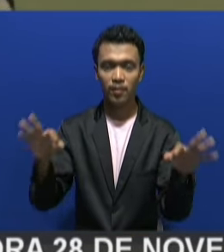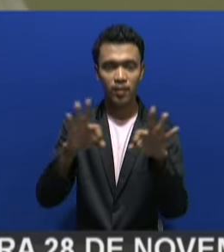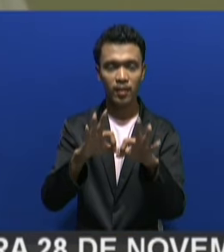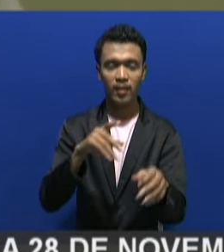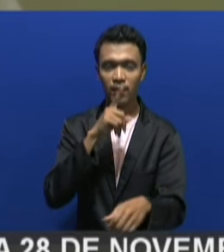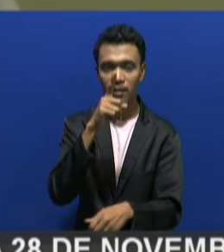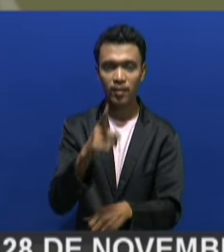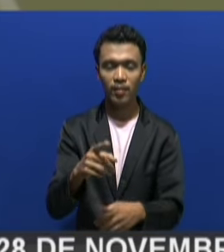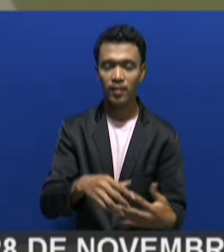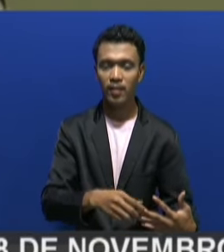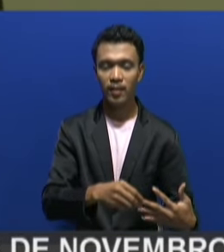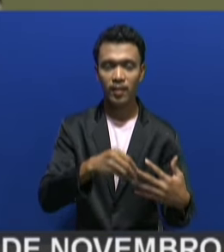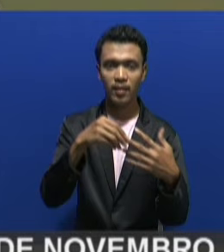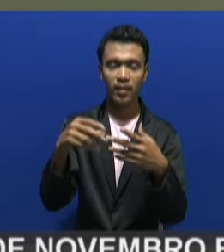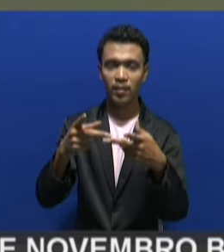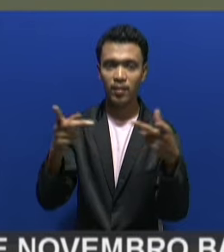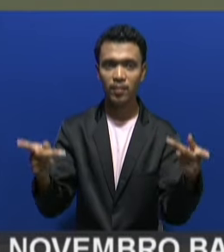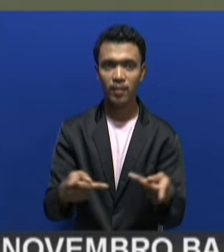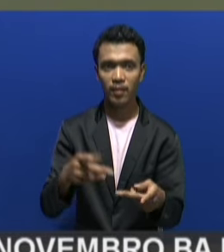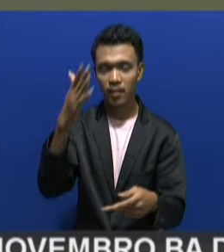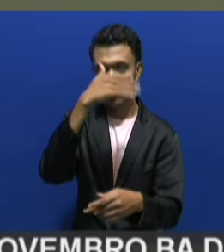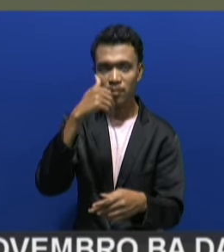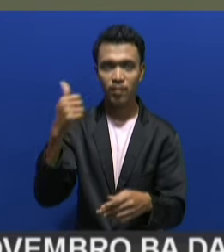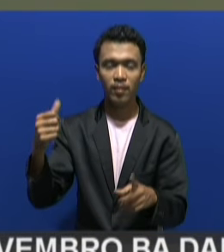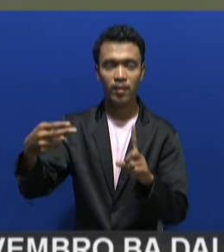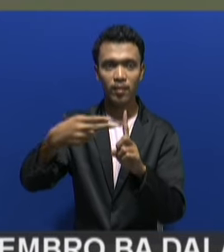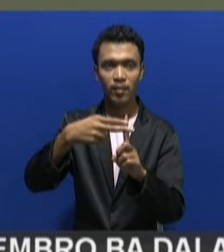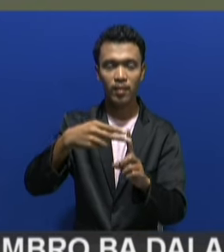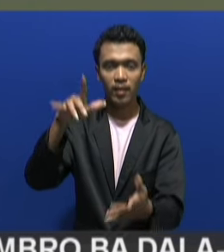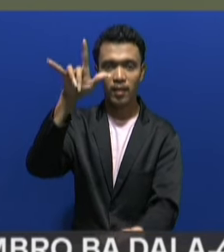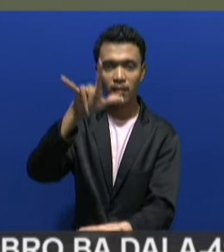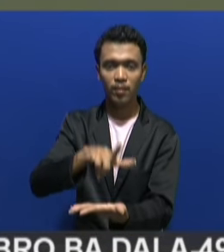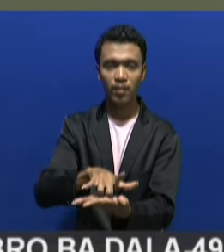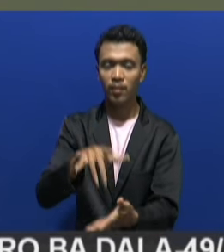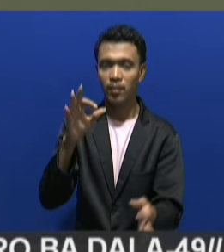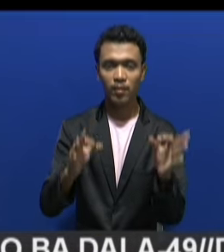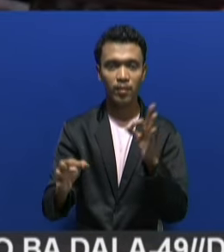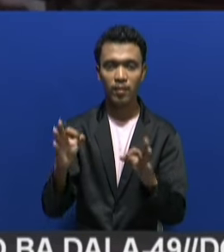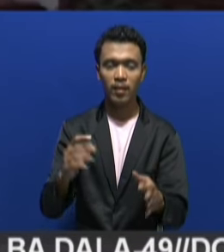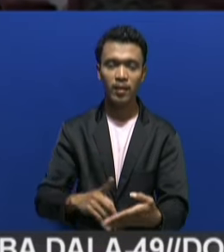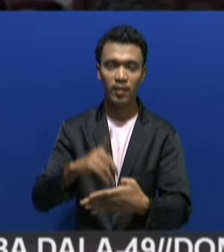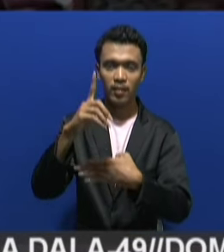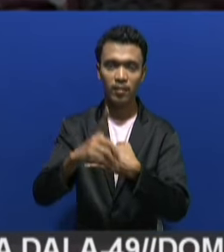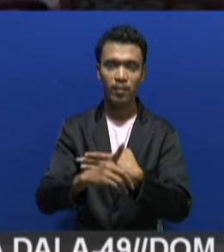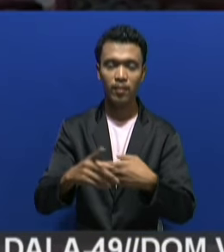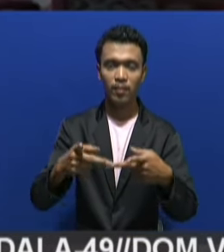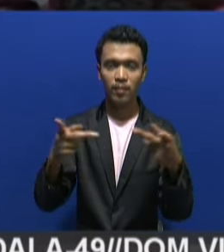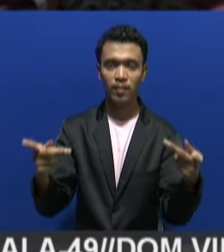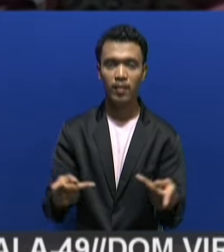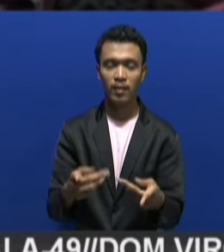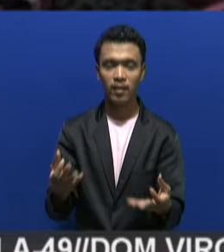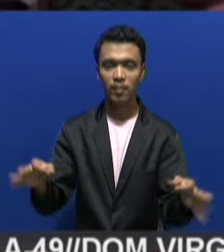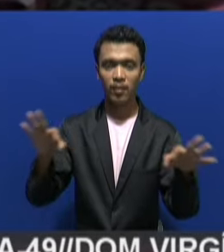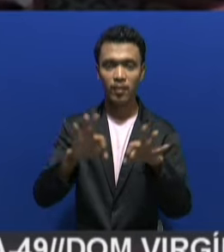tebes liu-liu iha área turismo, hotelaria no aeroporto, atunune bele desenvolve setor importante